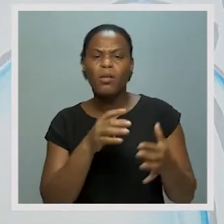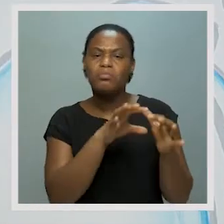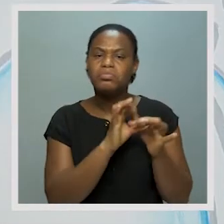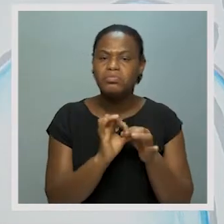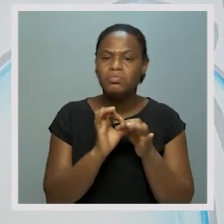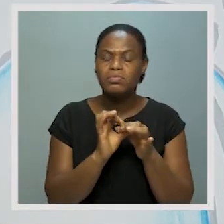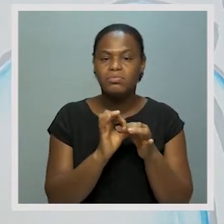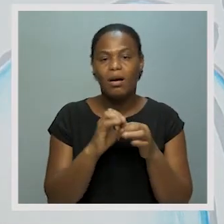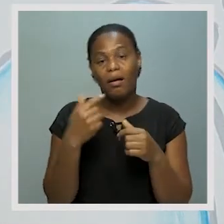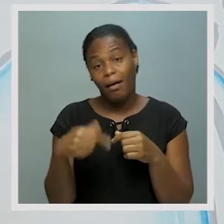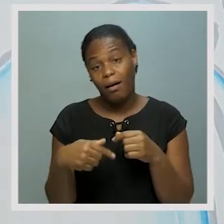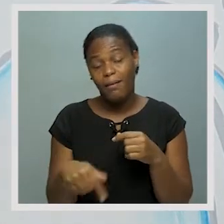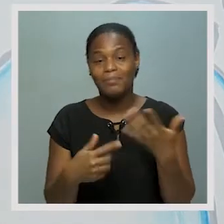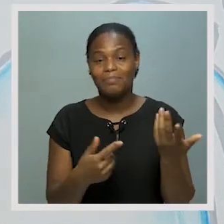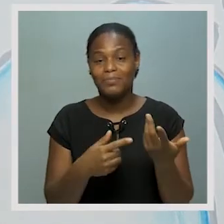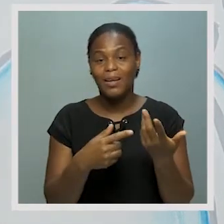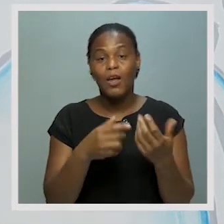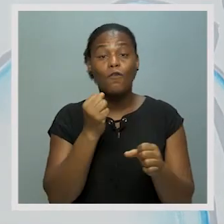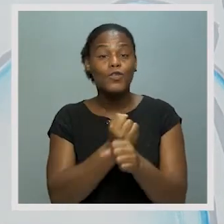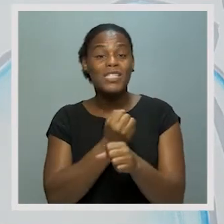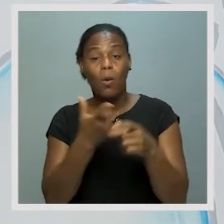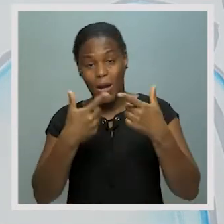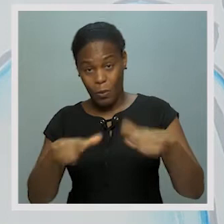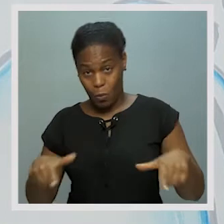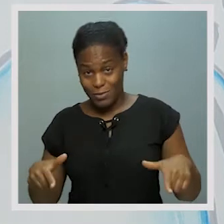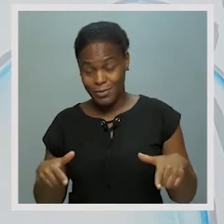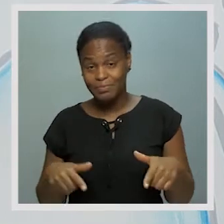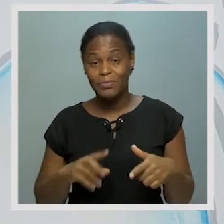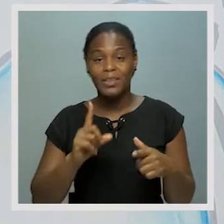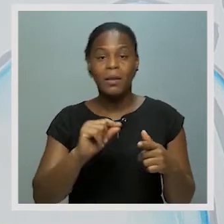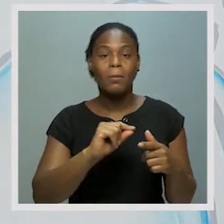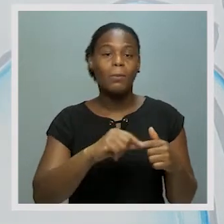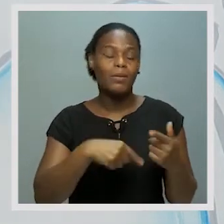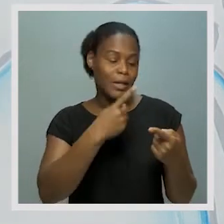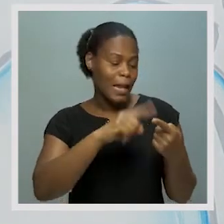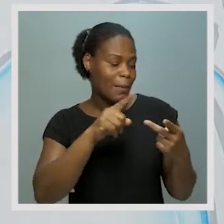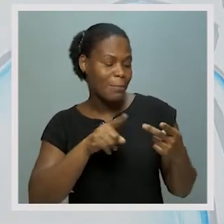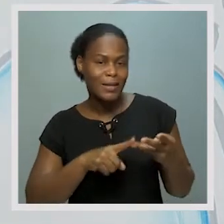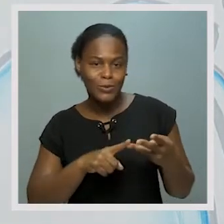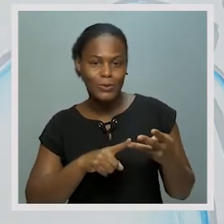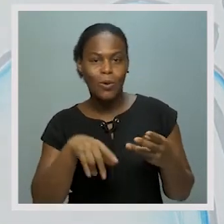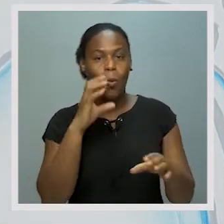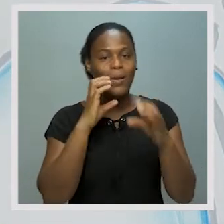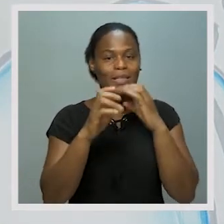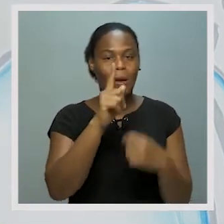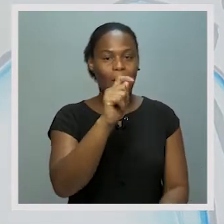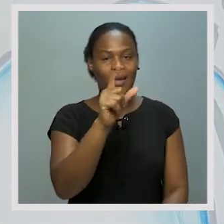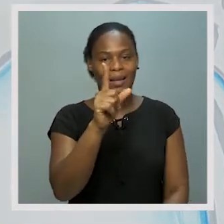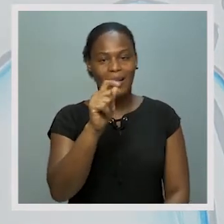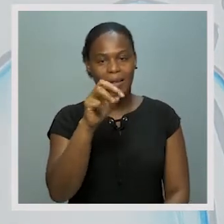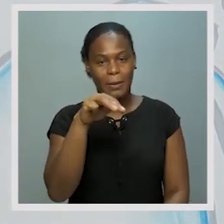relação existe entre as funções de linguagem e os elementos de comunicação? Ou